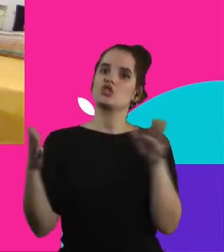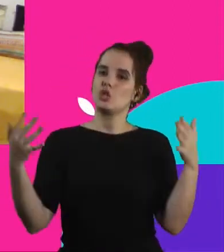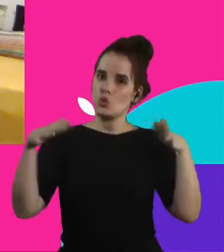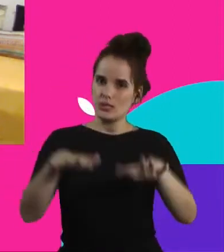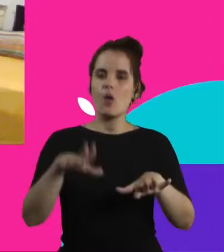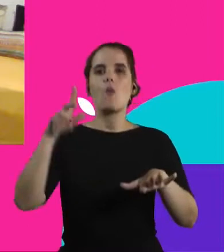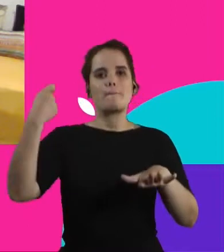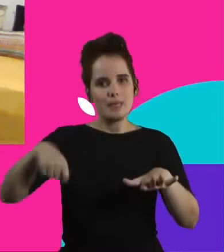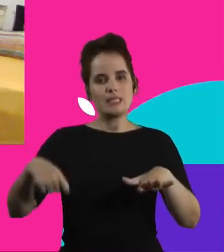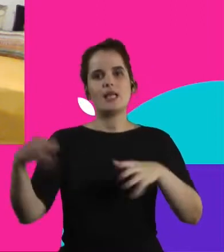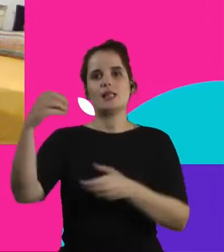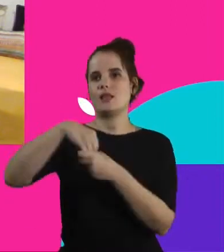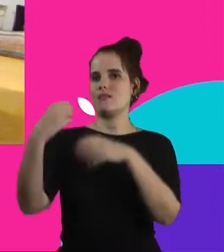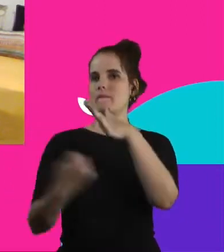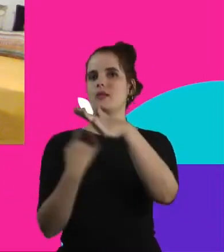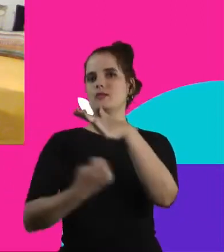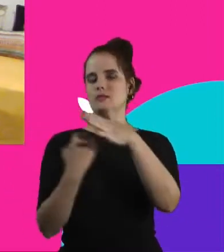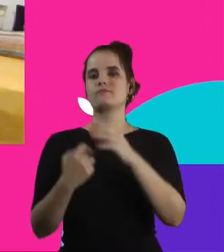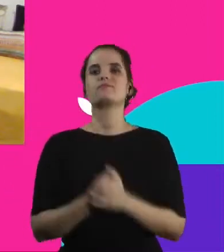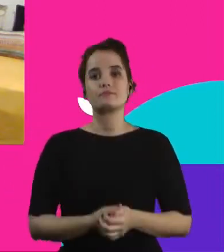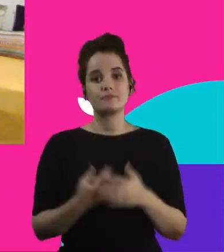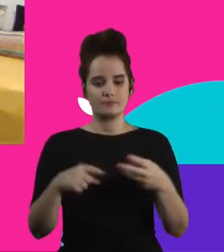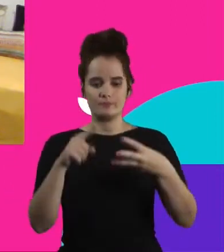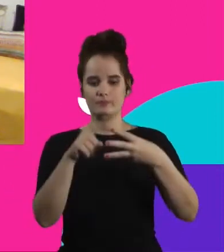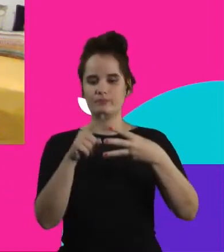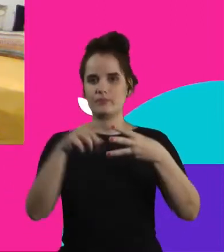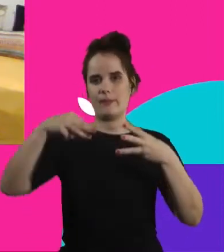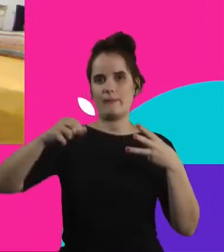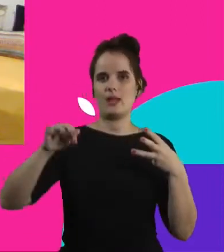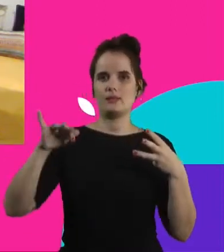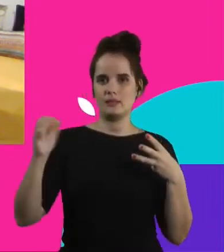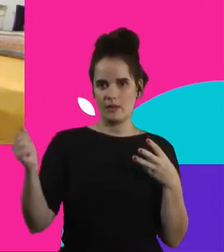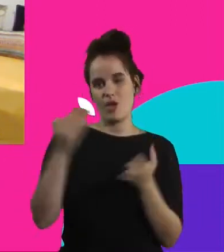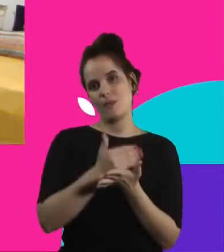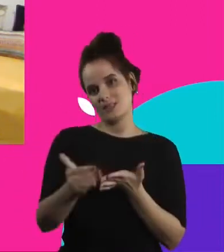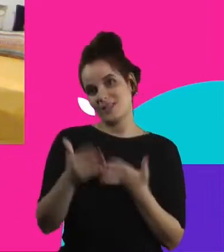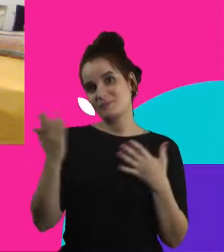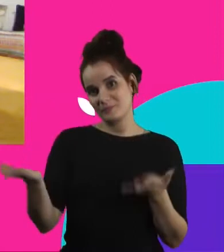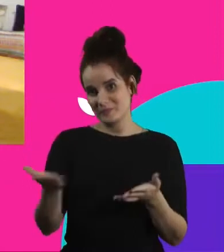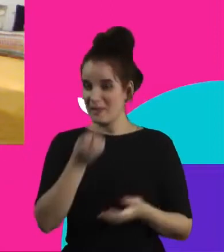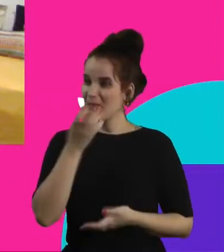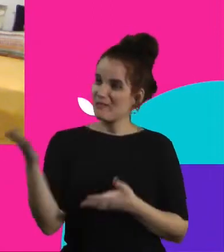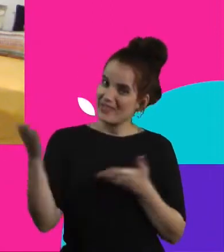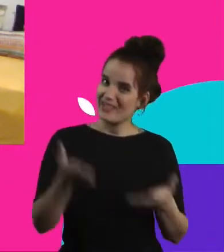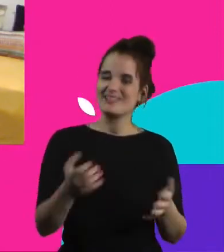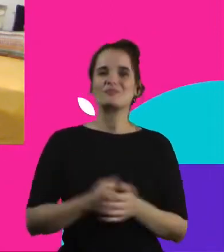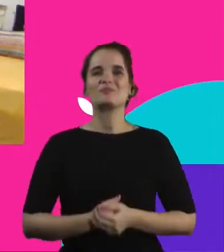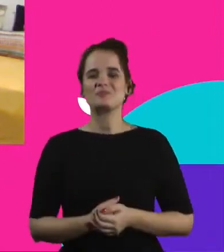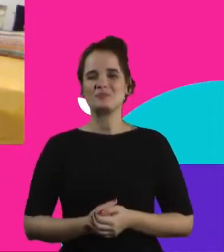negócio nas organizações? E eu convido, então, a Márcia Rocha para começar essa conversa. Márcia, seja bem-vinda.